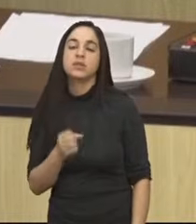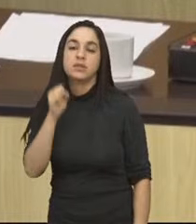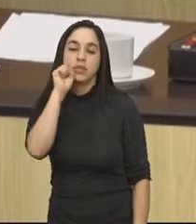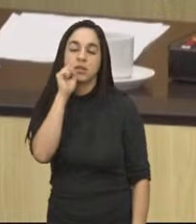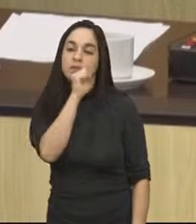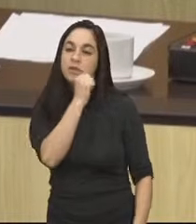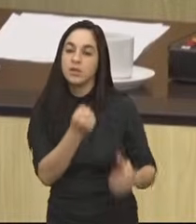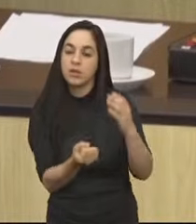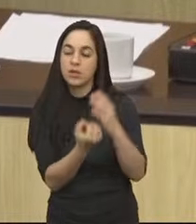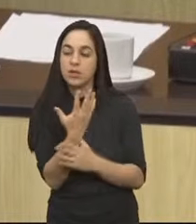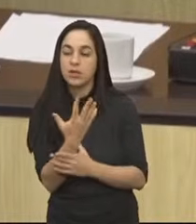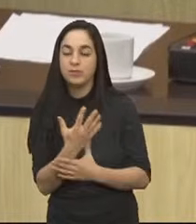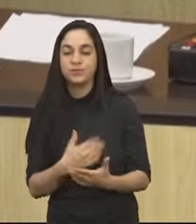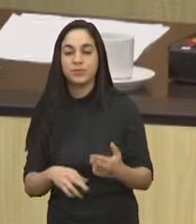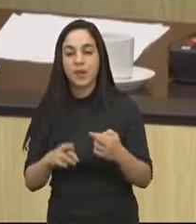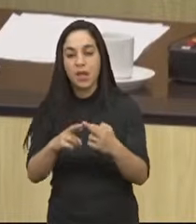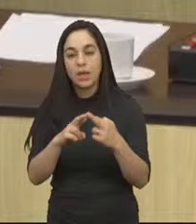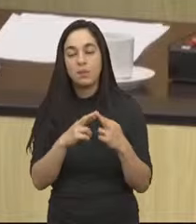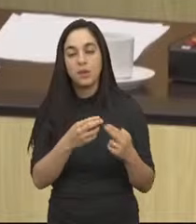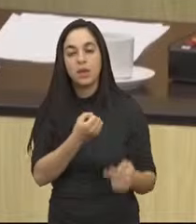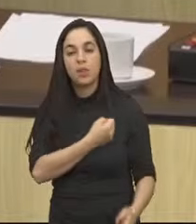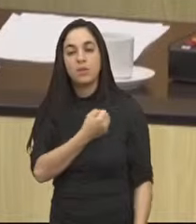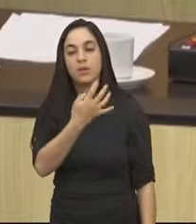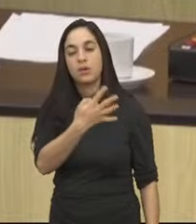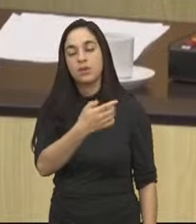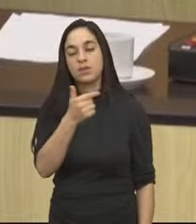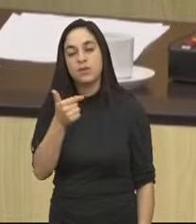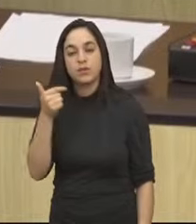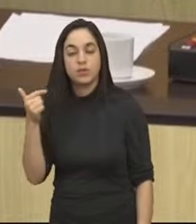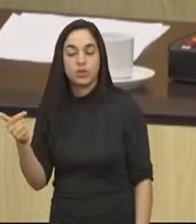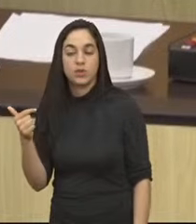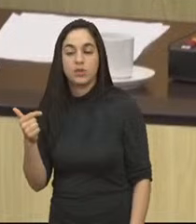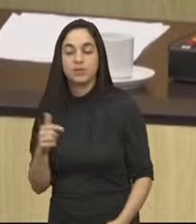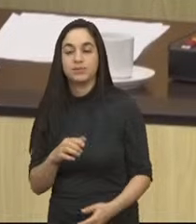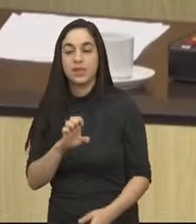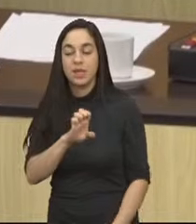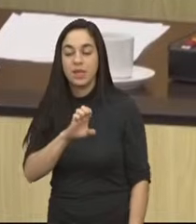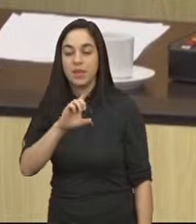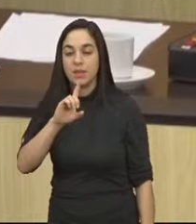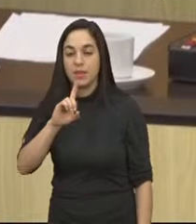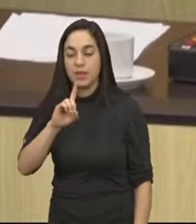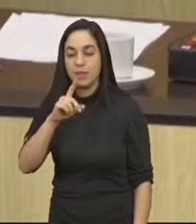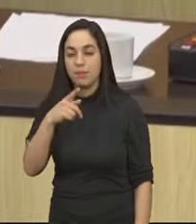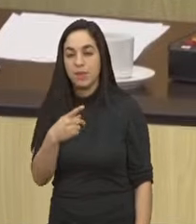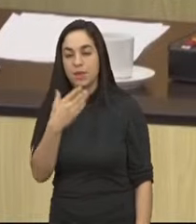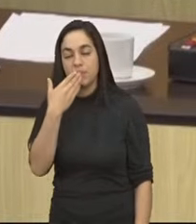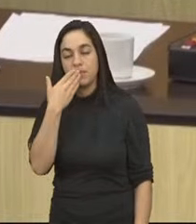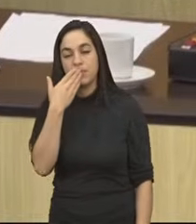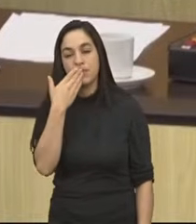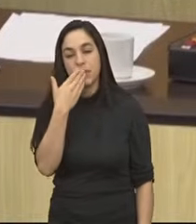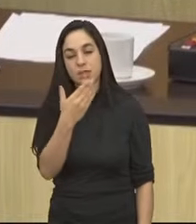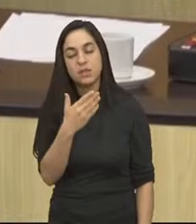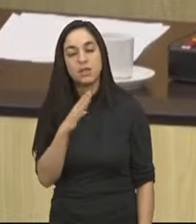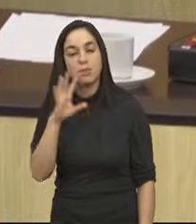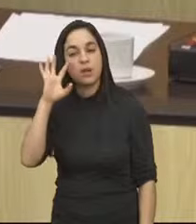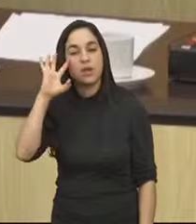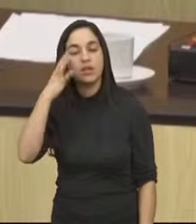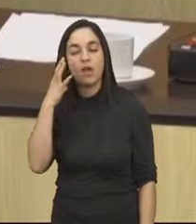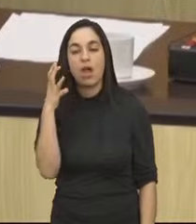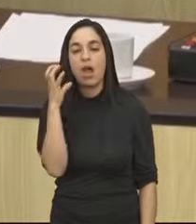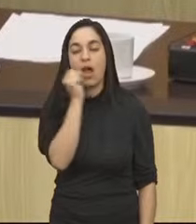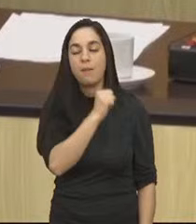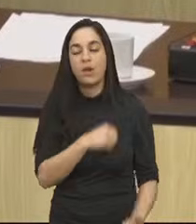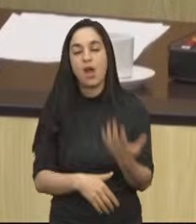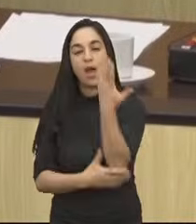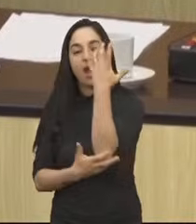Salvador. Requerimento 422, a EDP São Paulo, solicitando providências urgentes quanto à poda